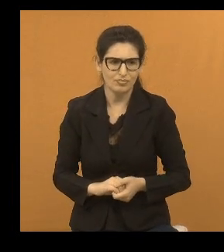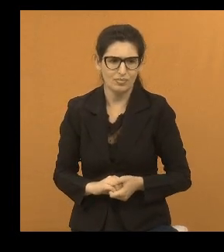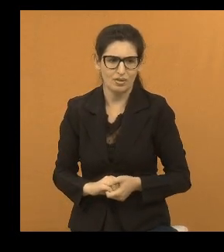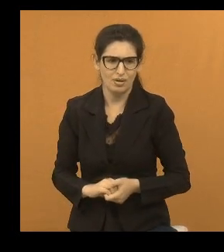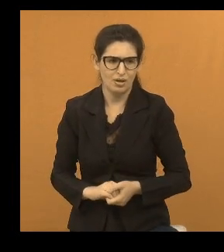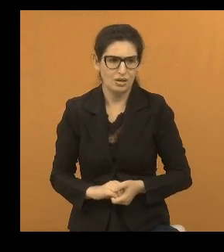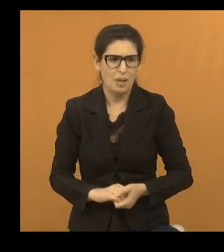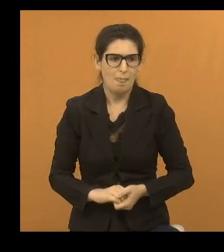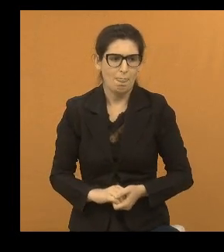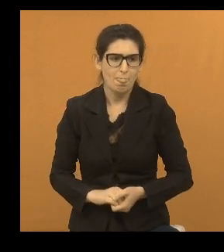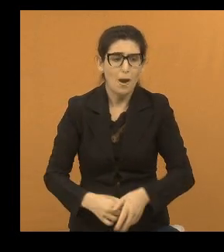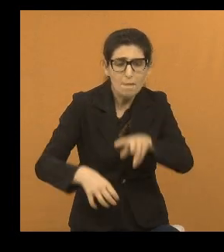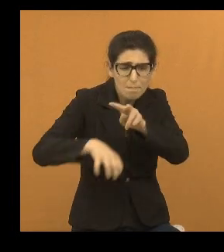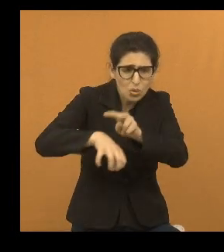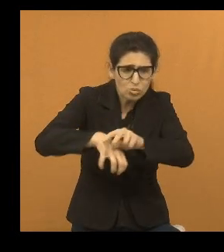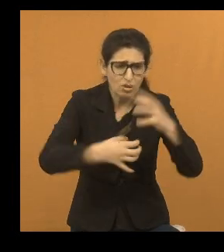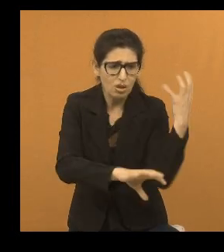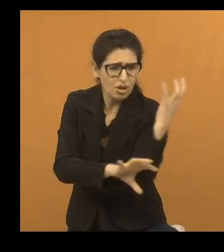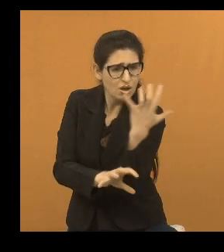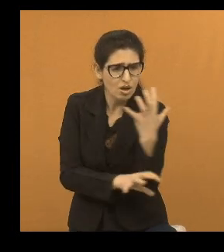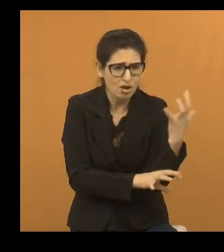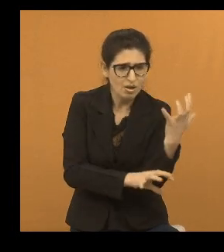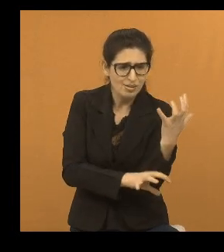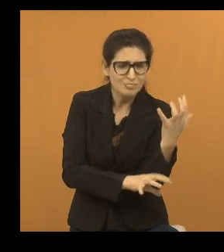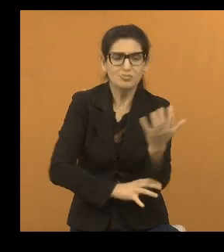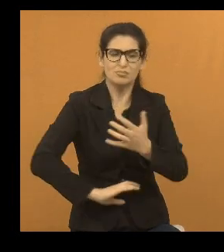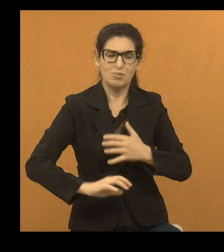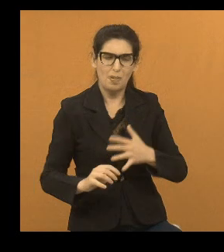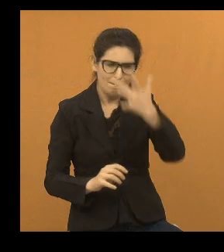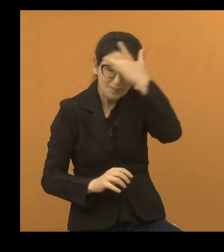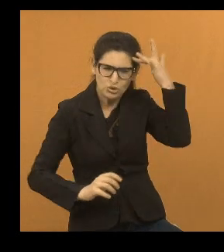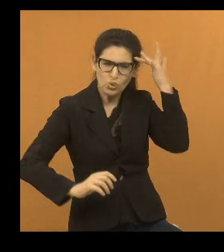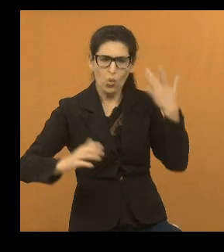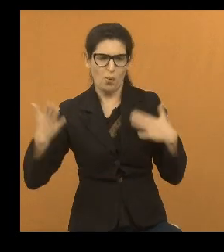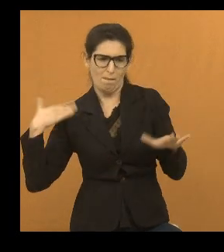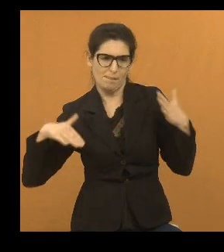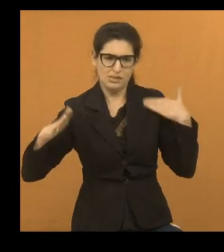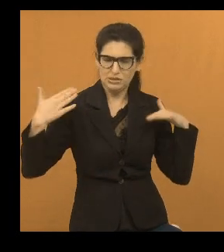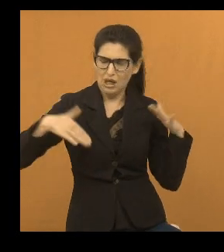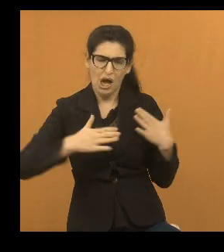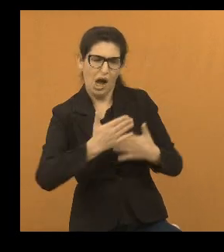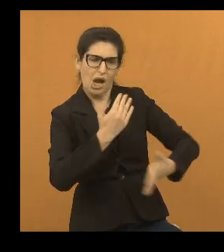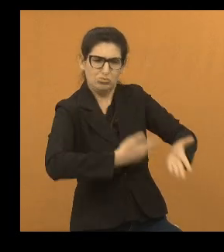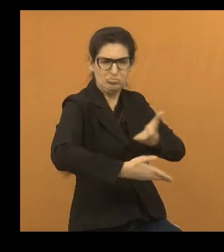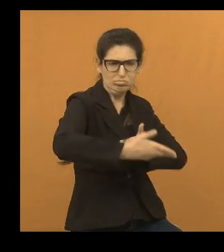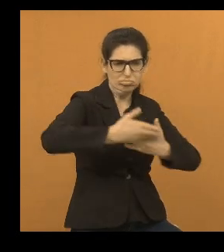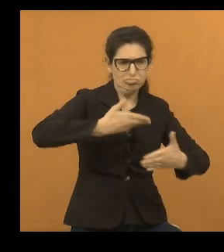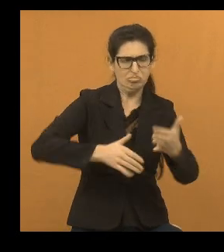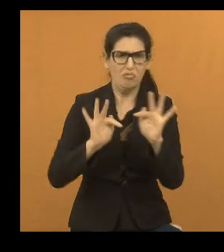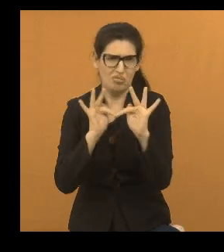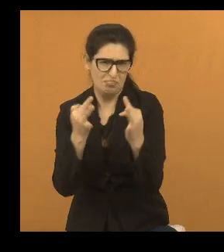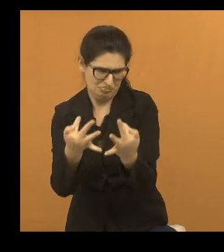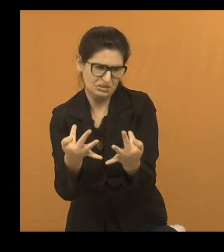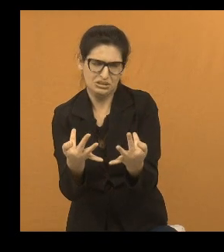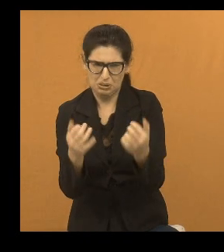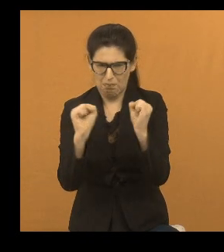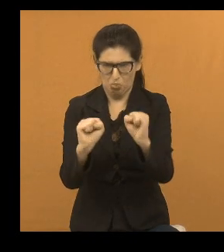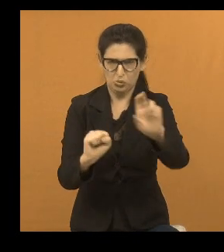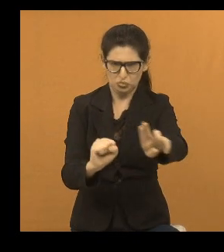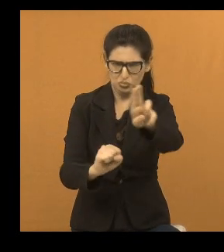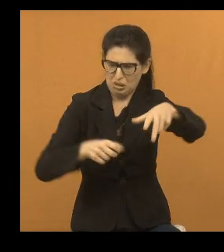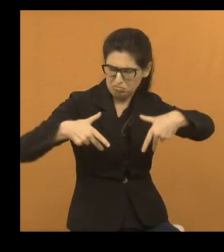disponível do patrimônio ambiental destinada a uso recreativo e contemplativo. A próxima